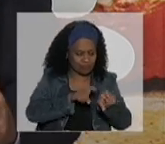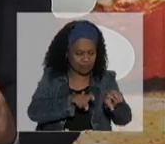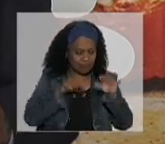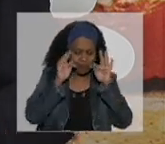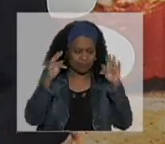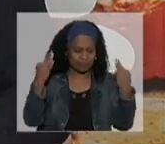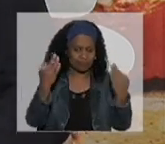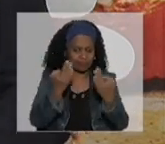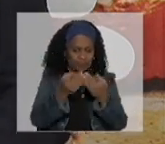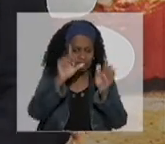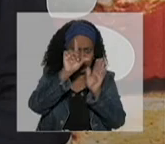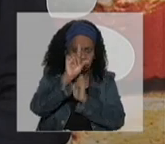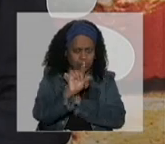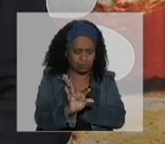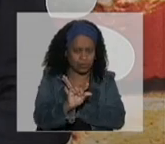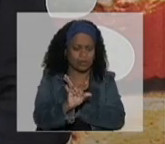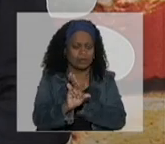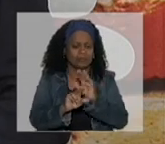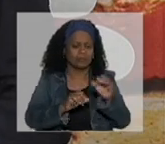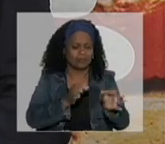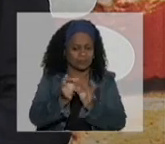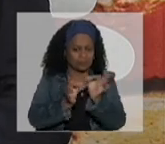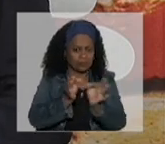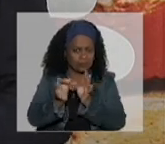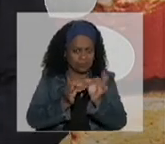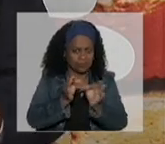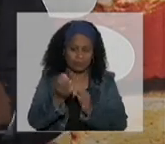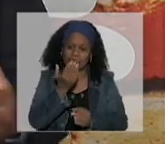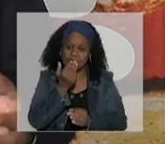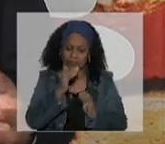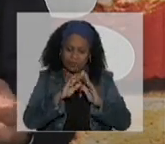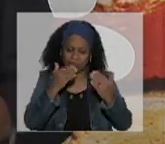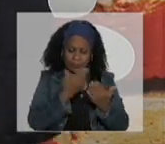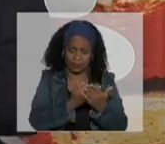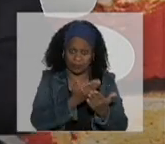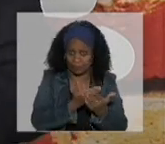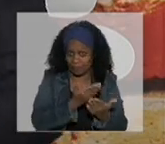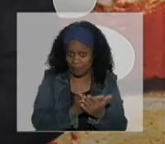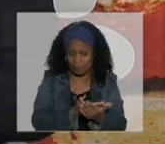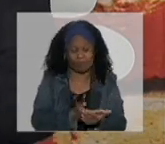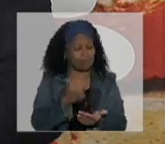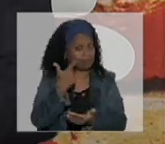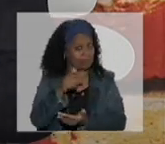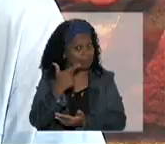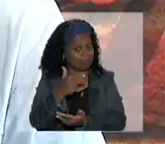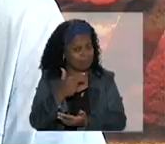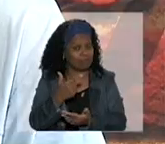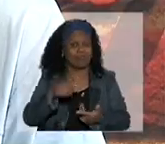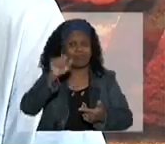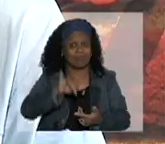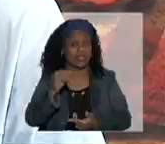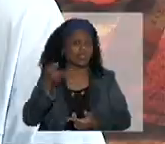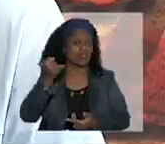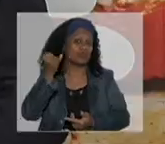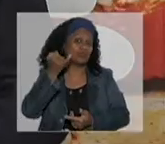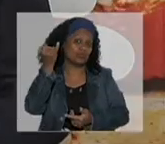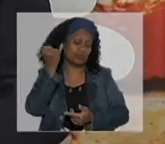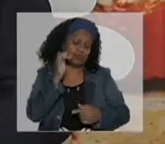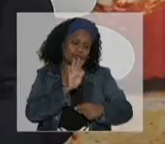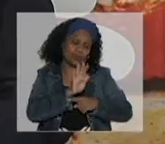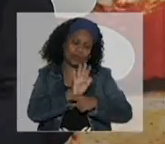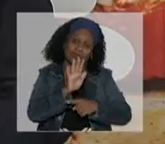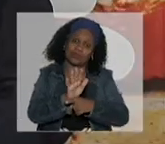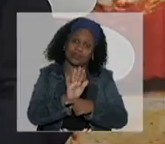agricultura familiar. A gente tem redução de investimentos no Programa Nacional de Alimentação Escolar e a merenda escolar. É muito importante no combate